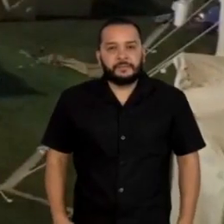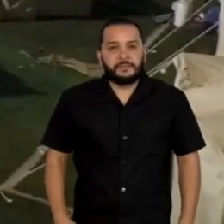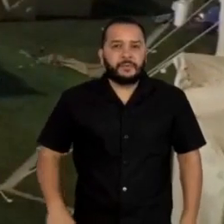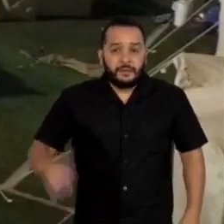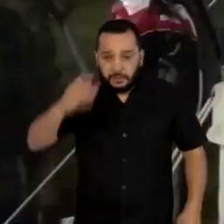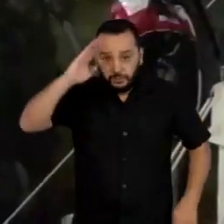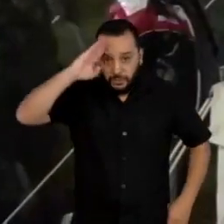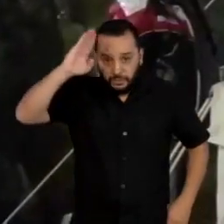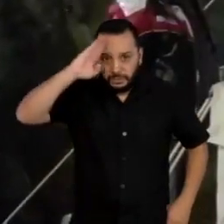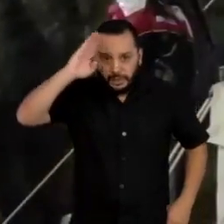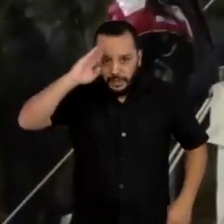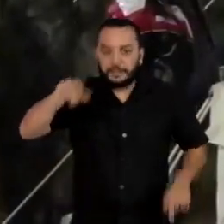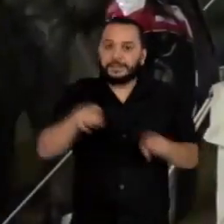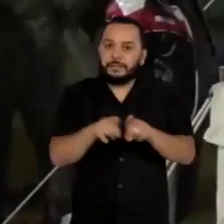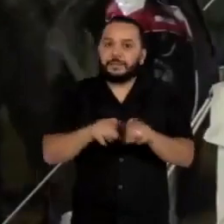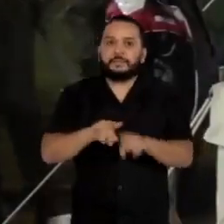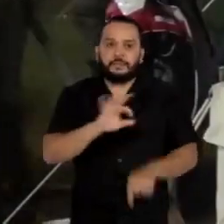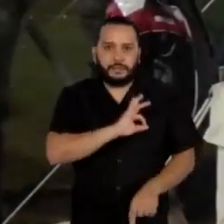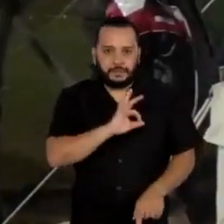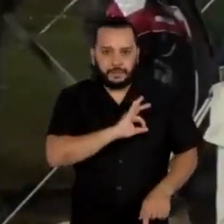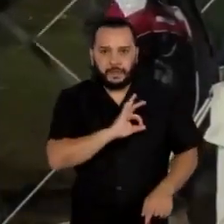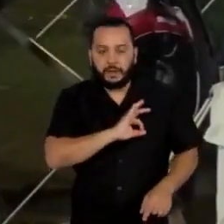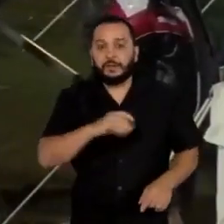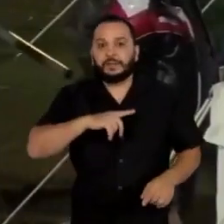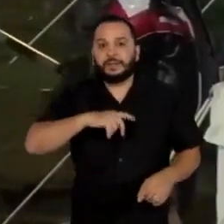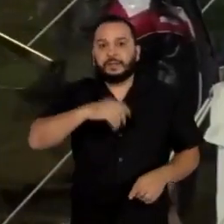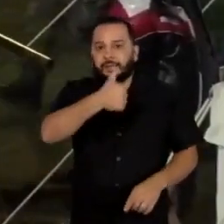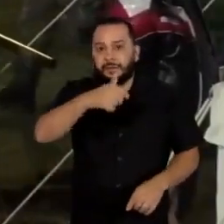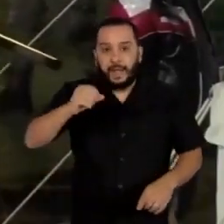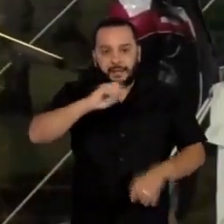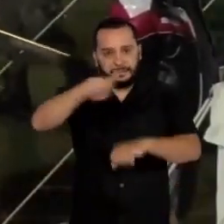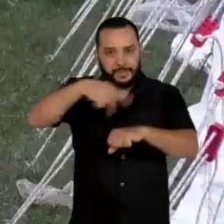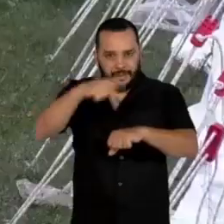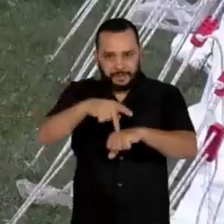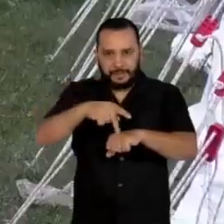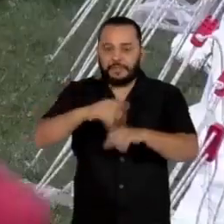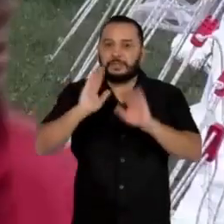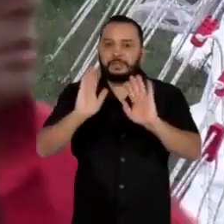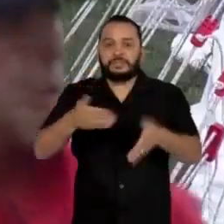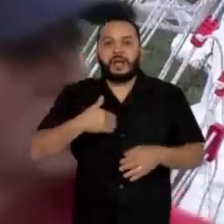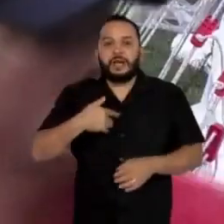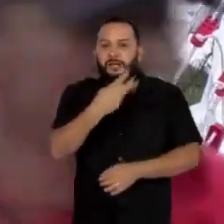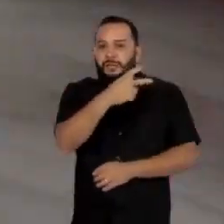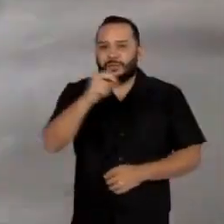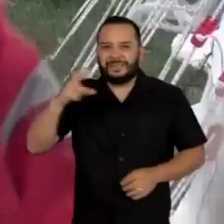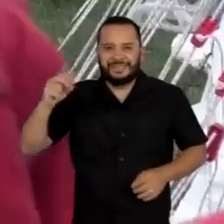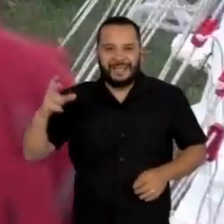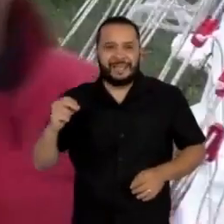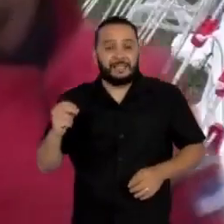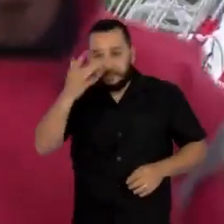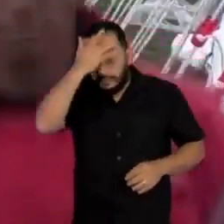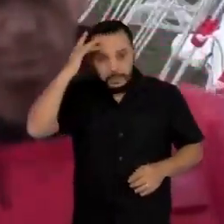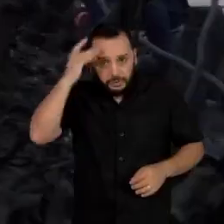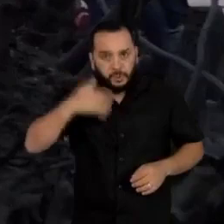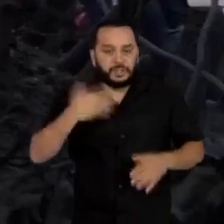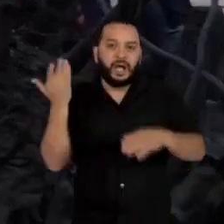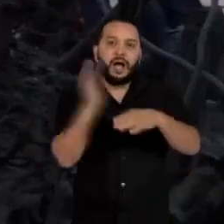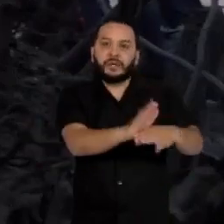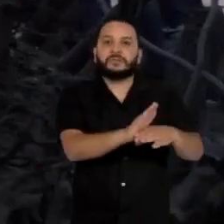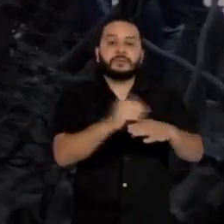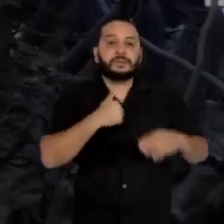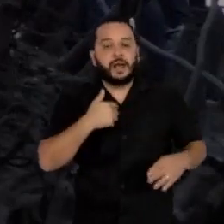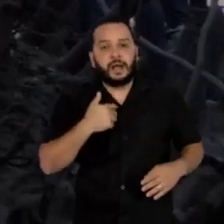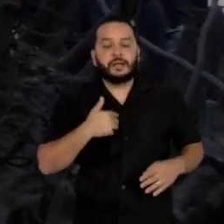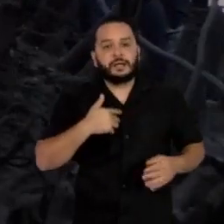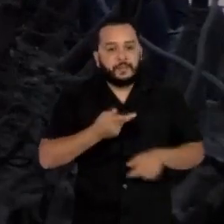Milhares de soldados e policiais de mais de 10 países enviaram 200 tropas para ajudar nas operações de